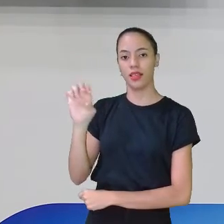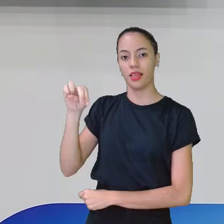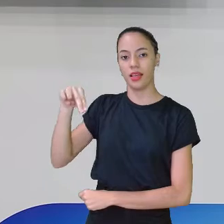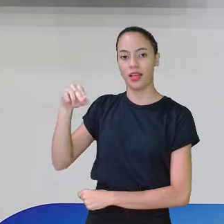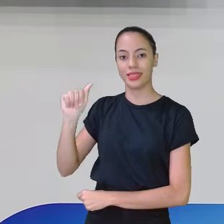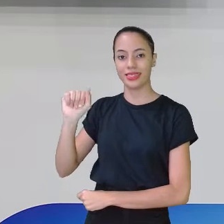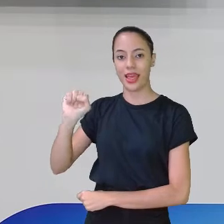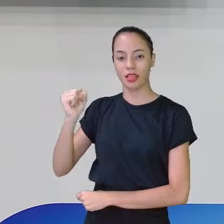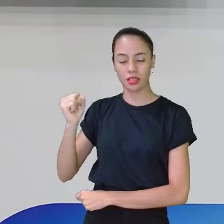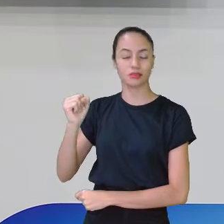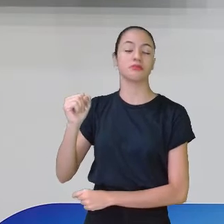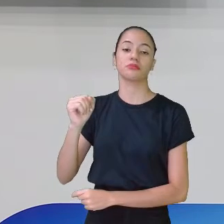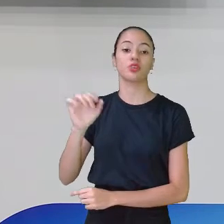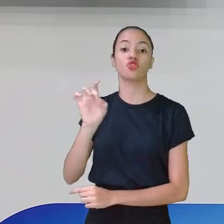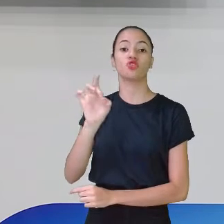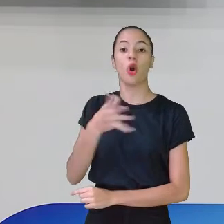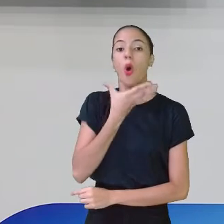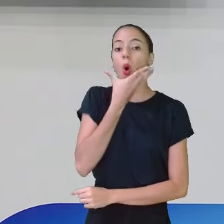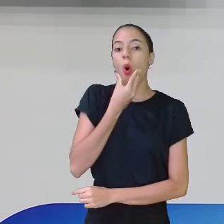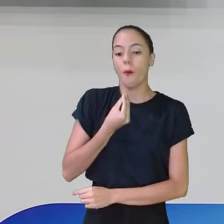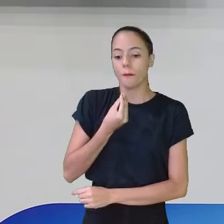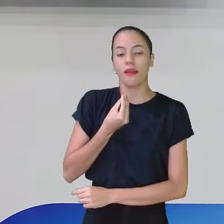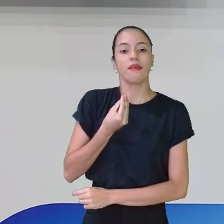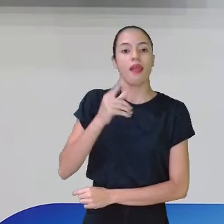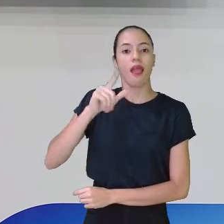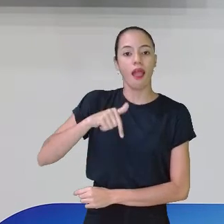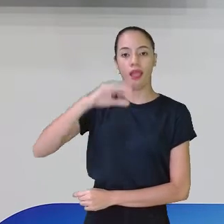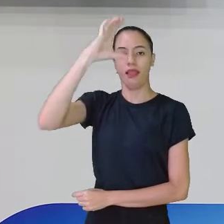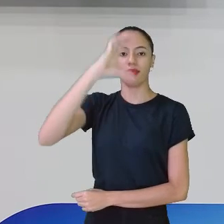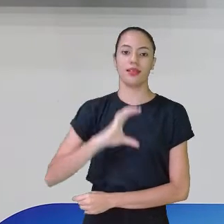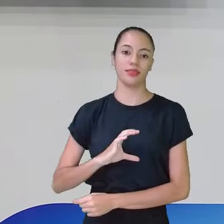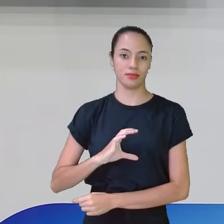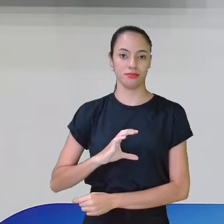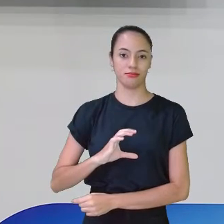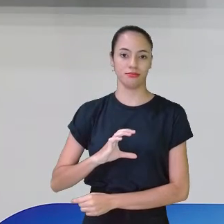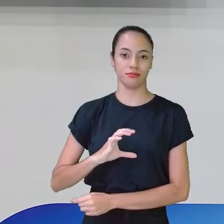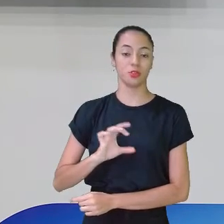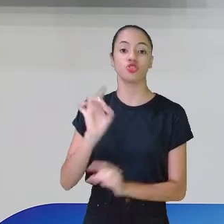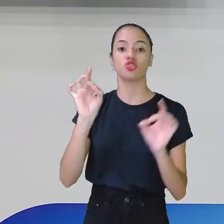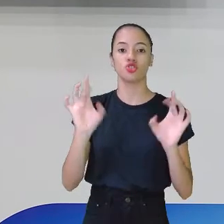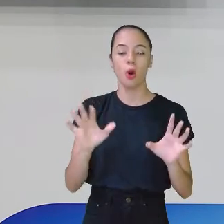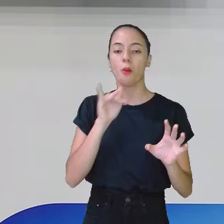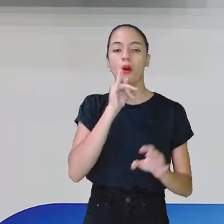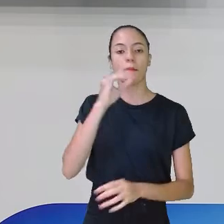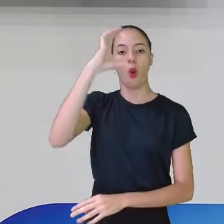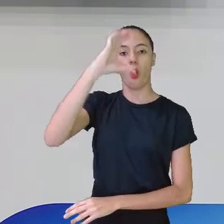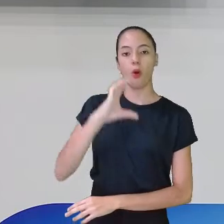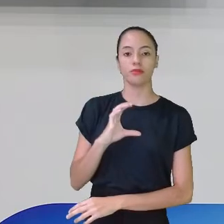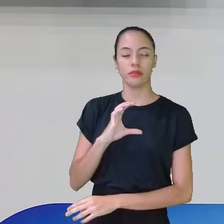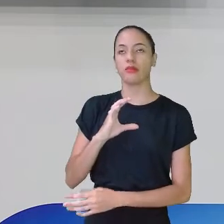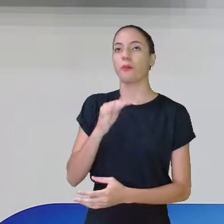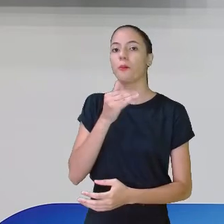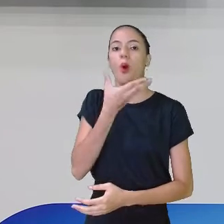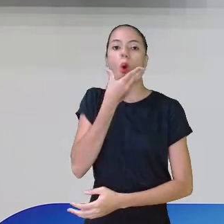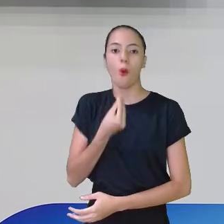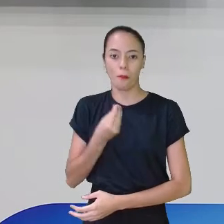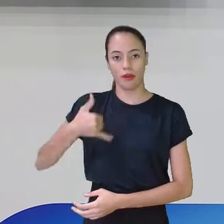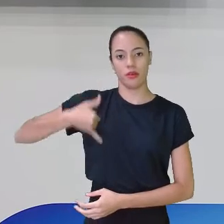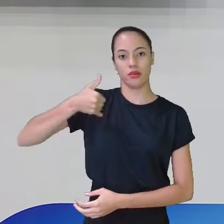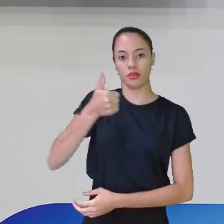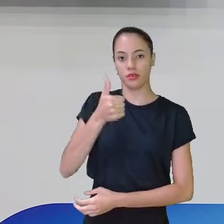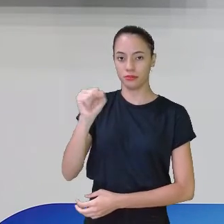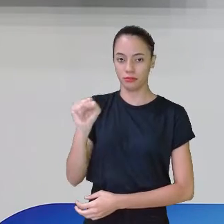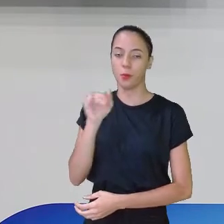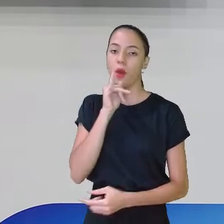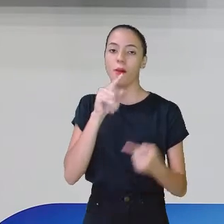só homens eram considerados cidadãos. Olha aí. Homens maiores de 18 anos, ou seja,